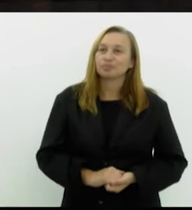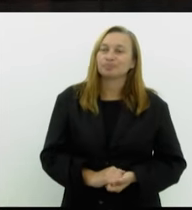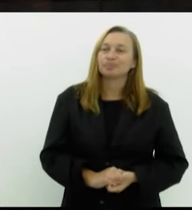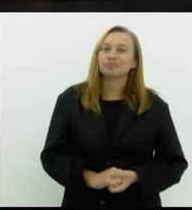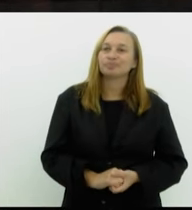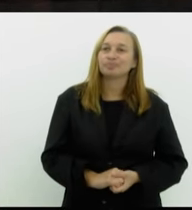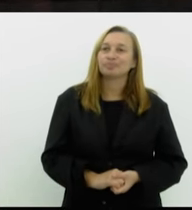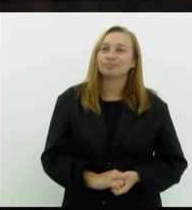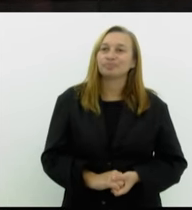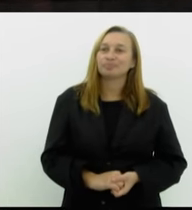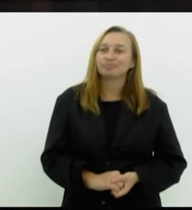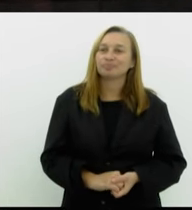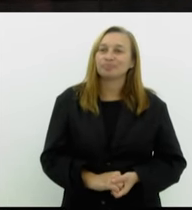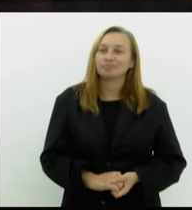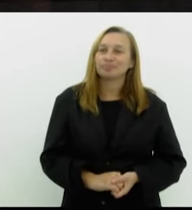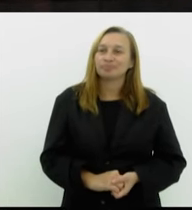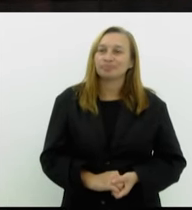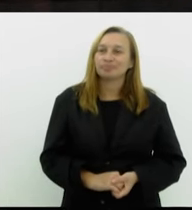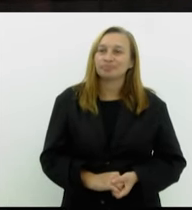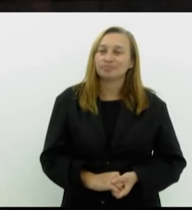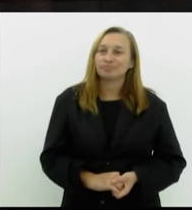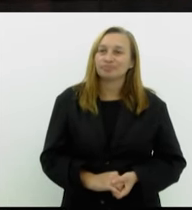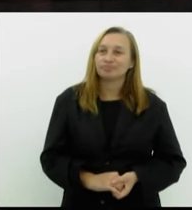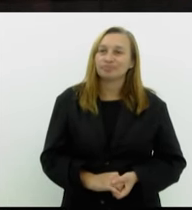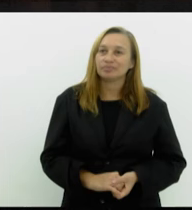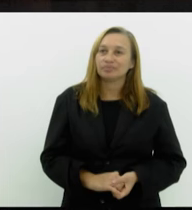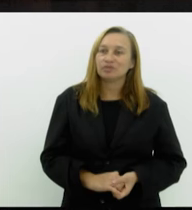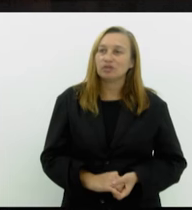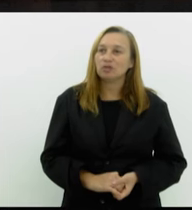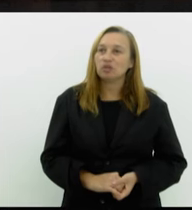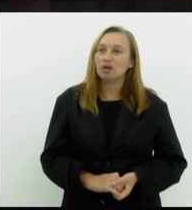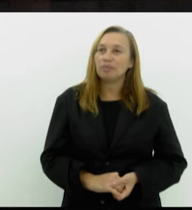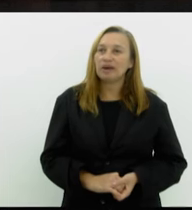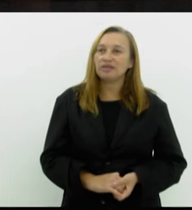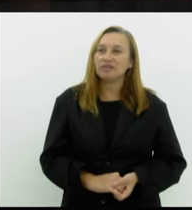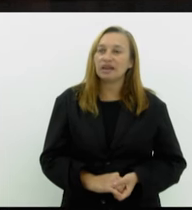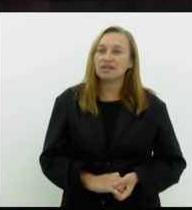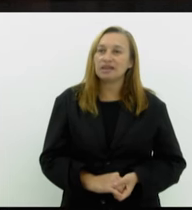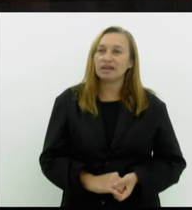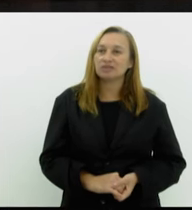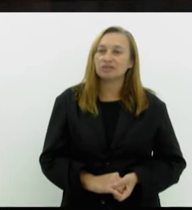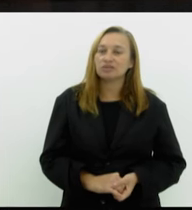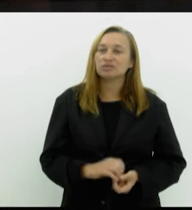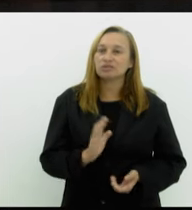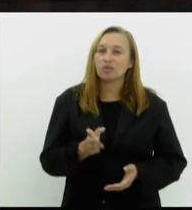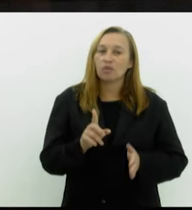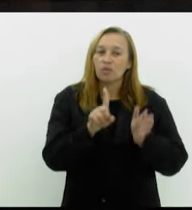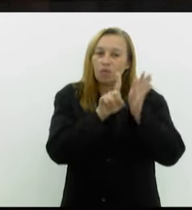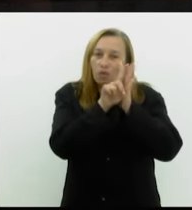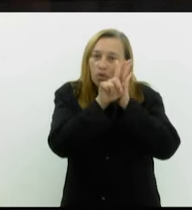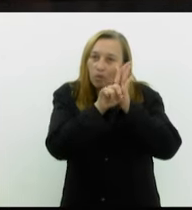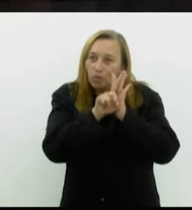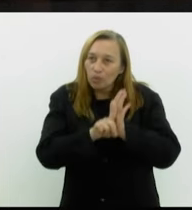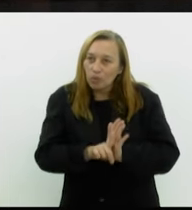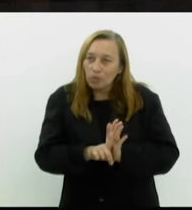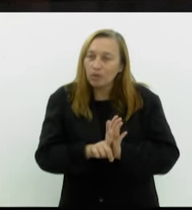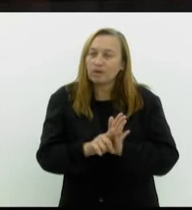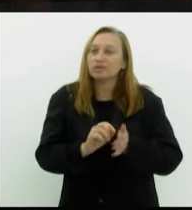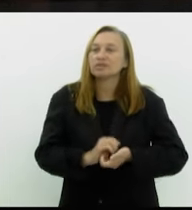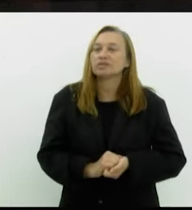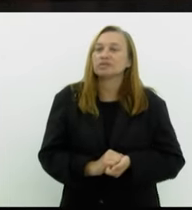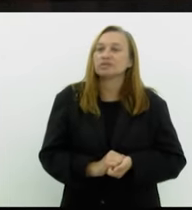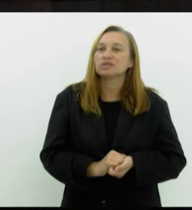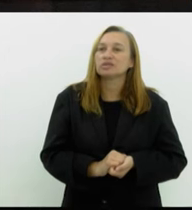sem que ele esteja sempre verificando as